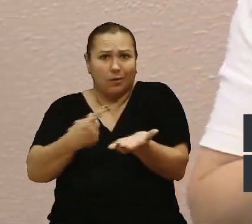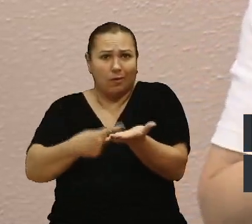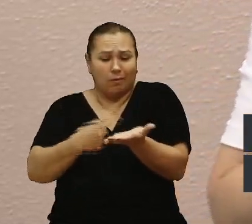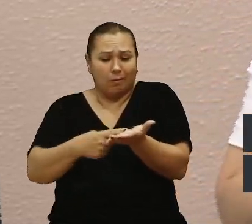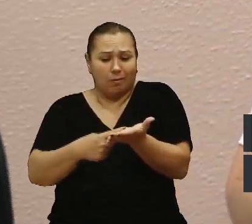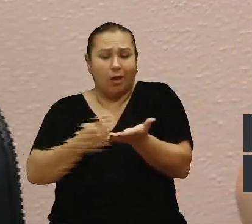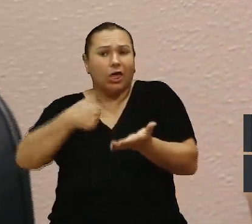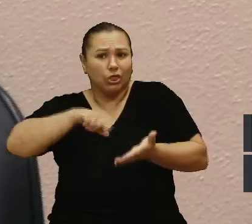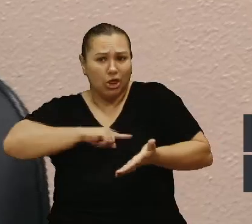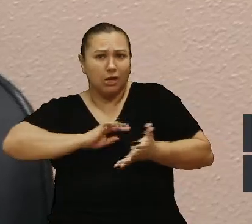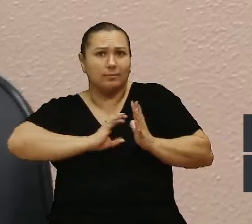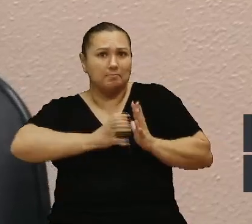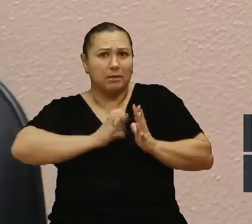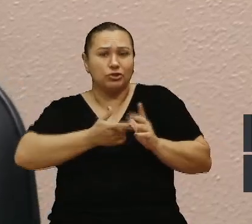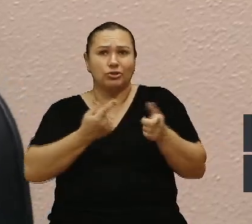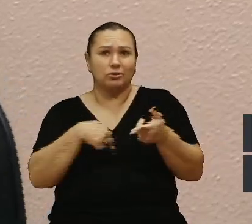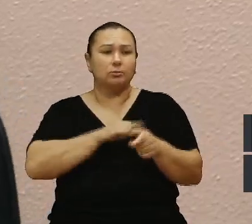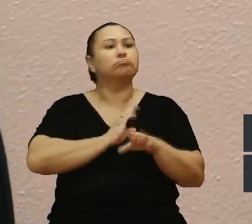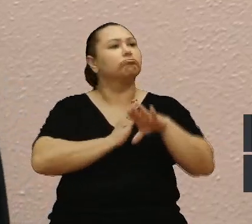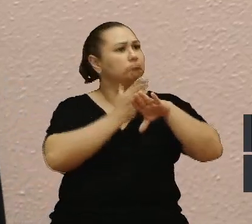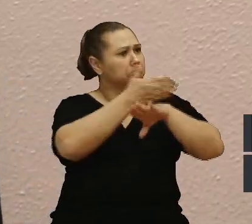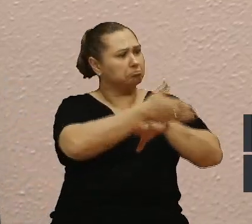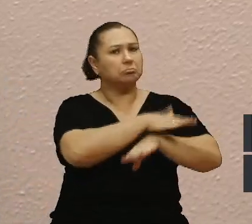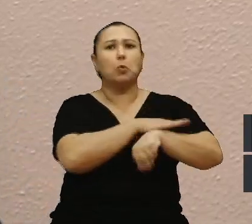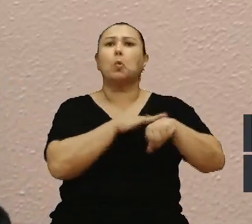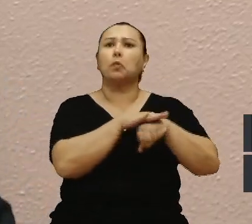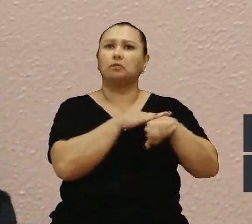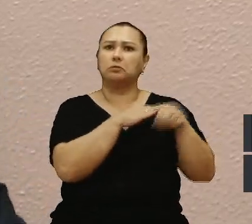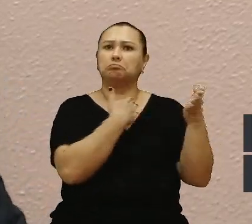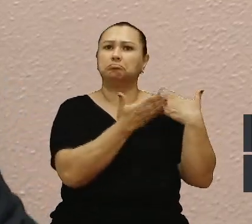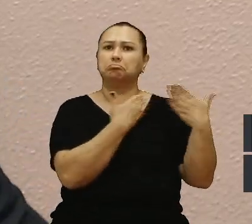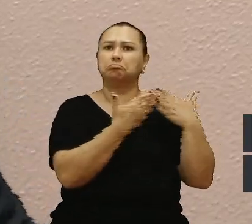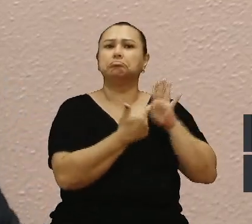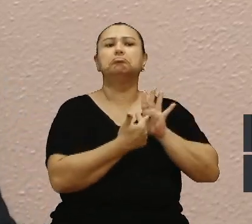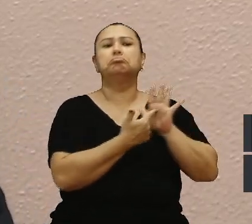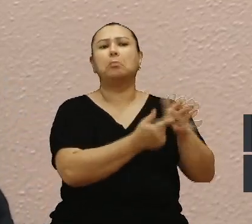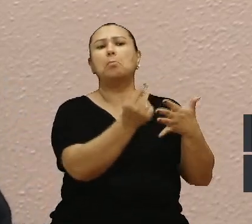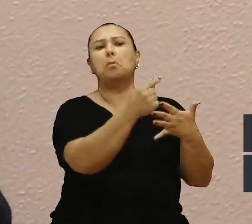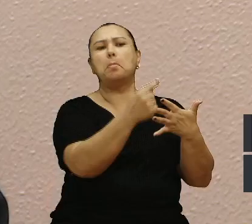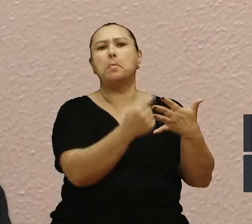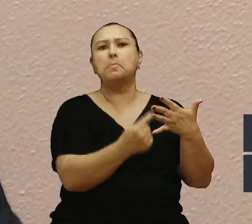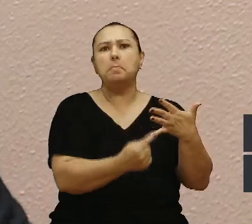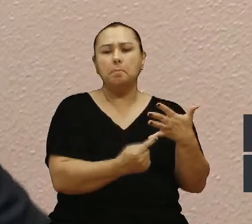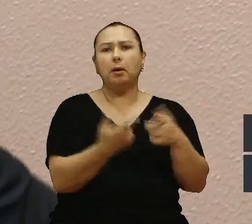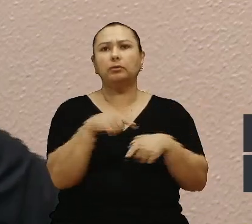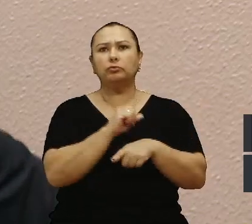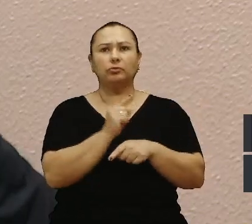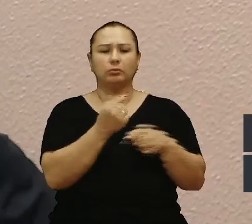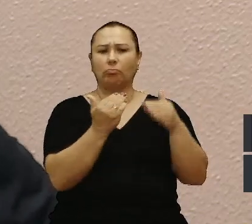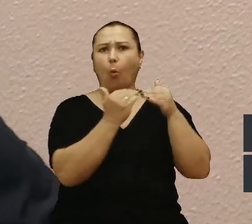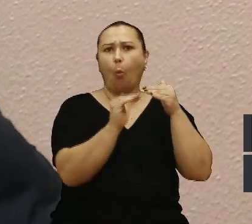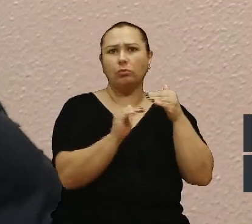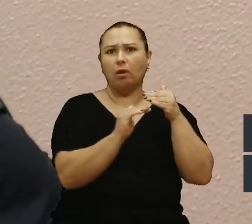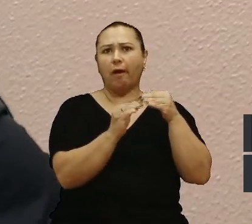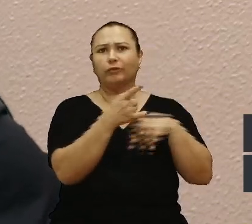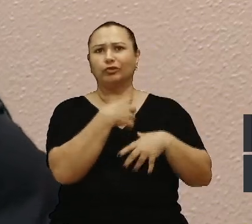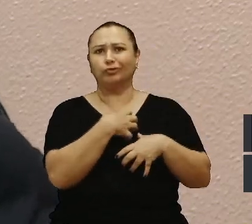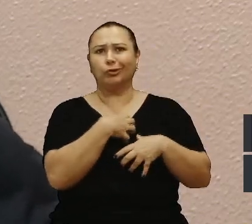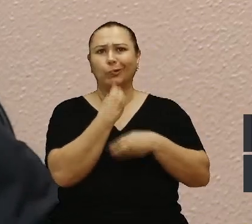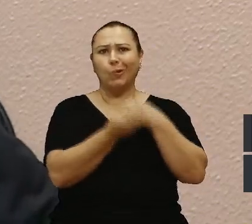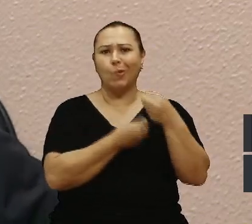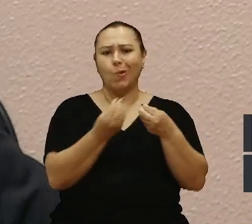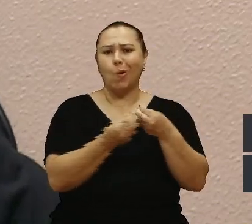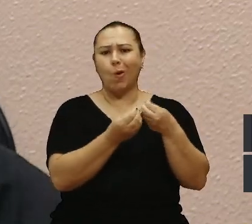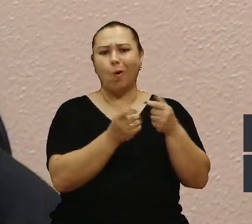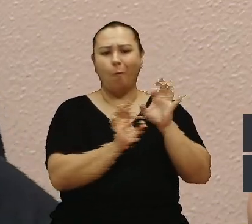Nós podíamos ir lá conversar e colocar, apresentar todas as questões, né, que nós discordávamos da forma como estava sendo